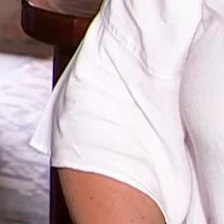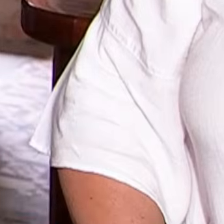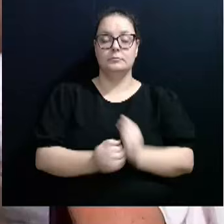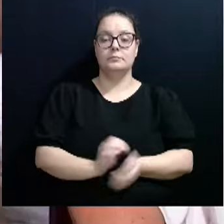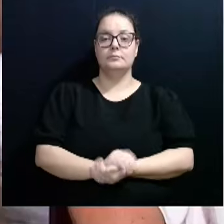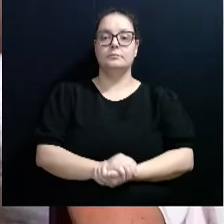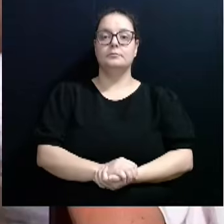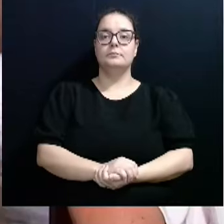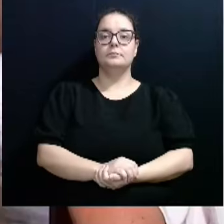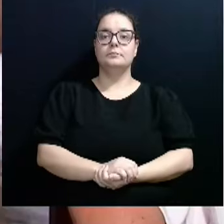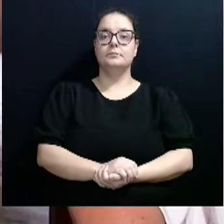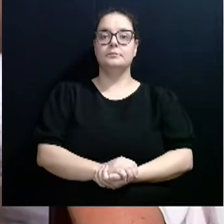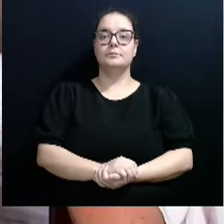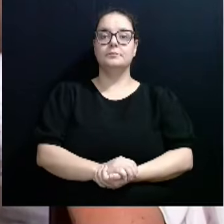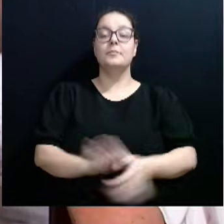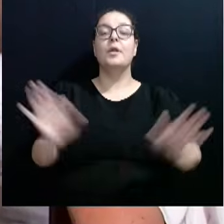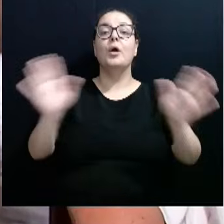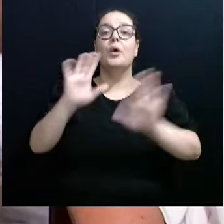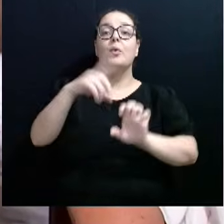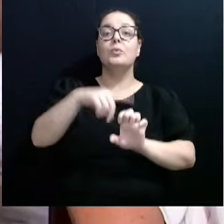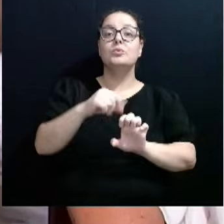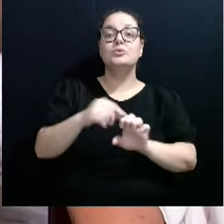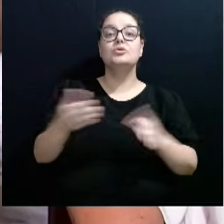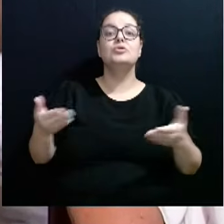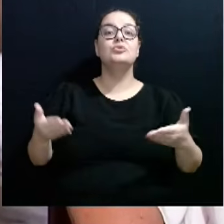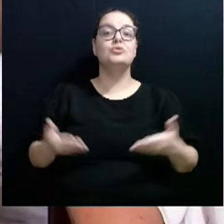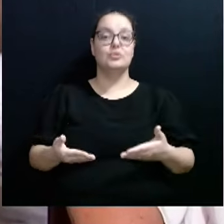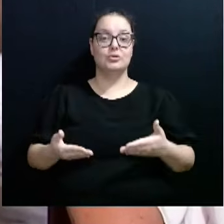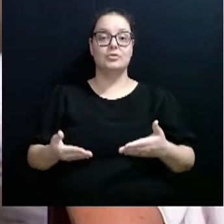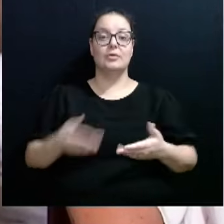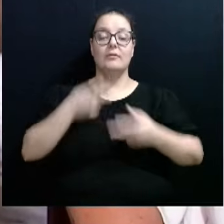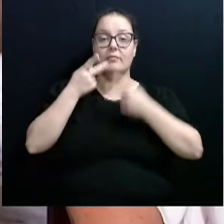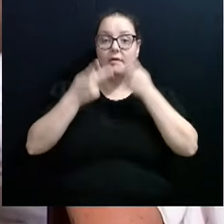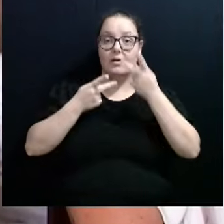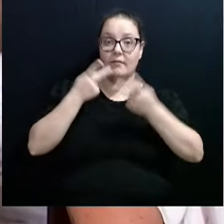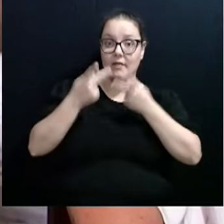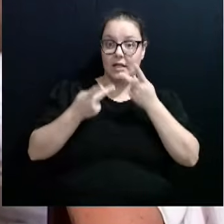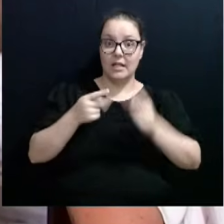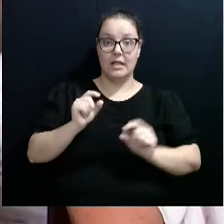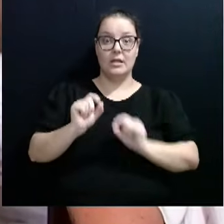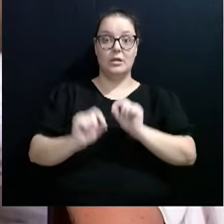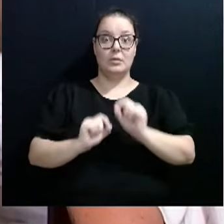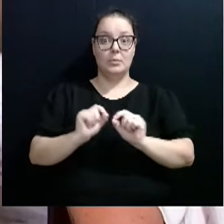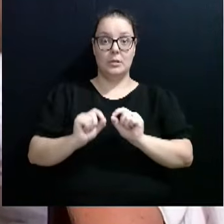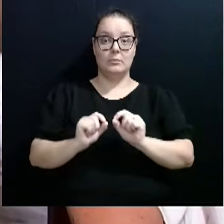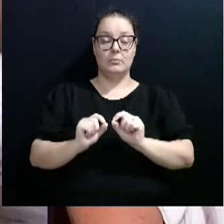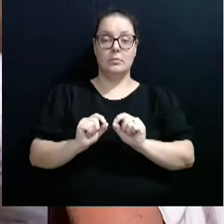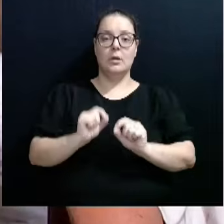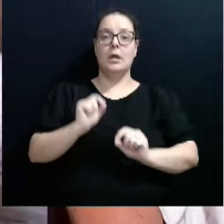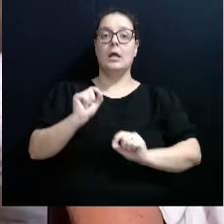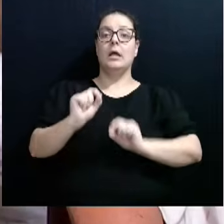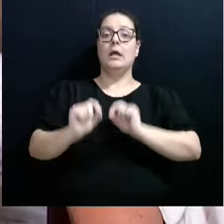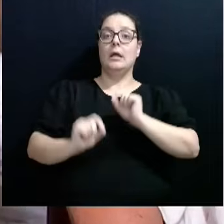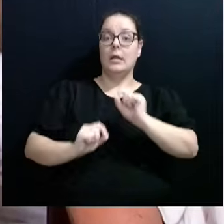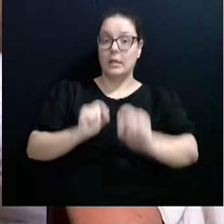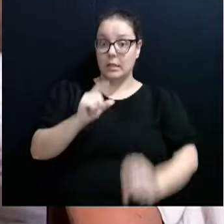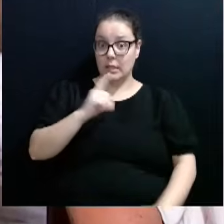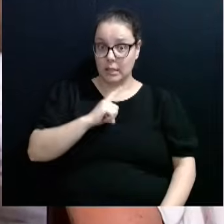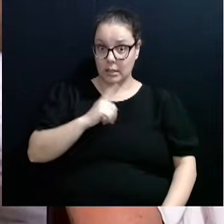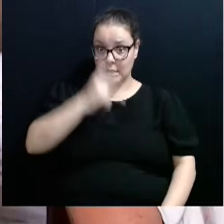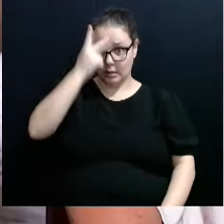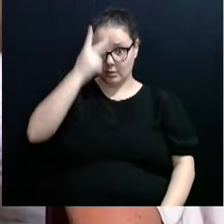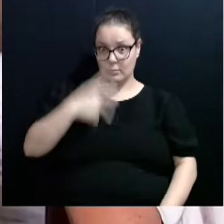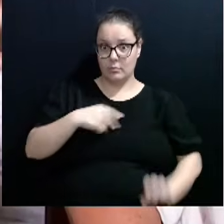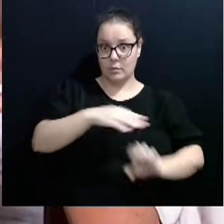Olá, o Ser Empreendedor de hoje vai falar sobre quem tem o seu próprio negócio com brechó. Mas